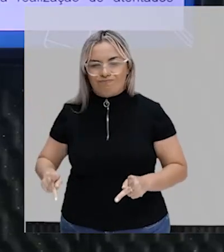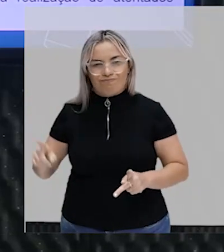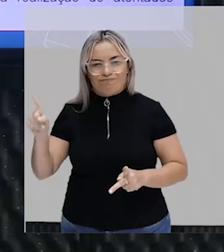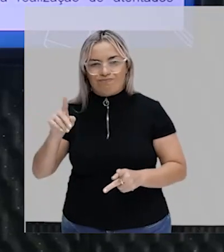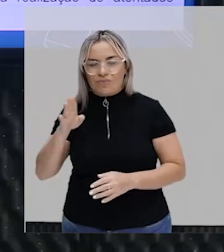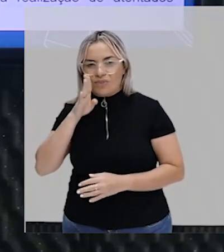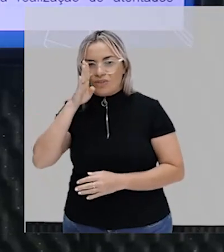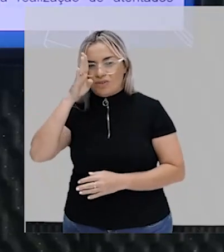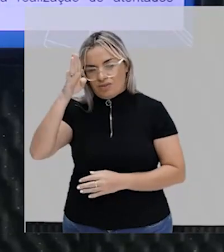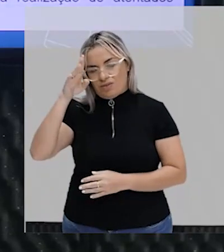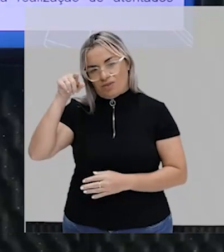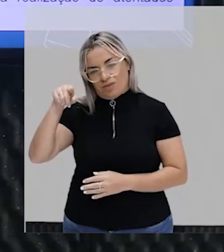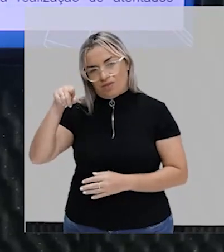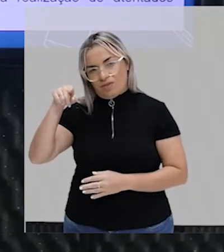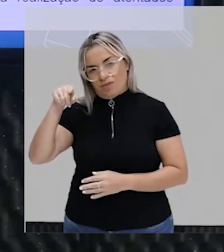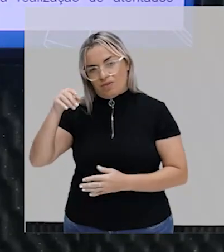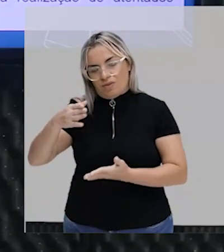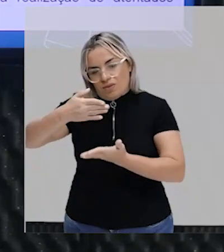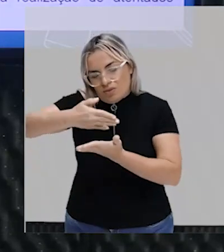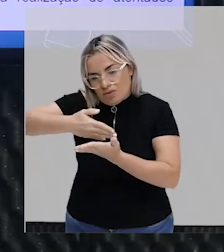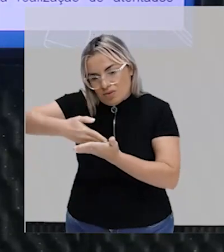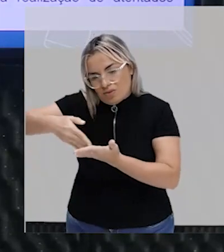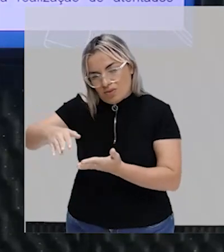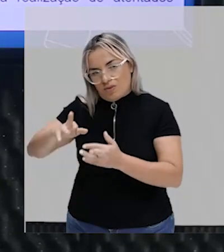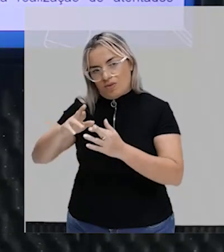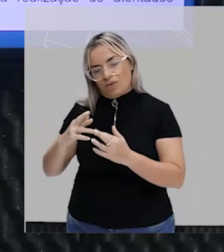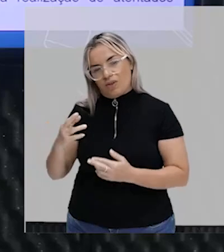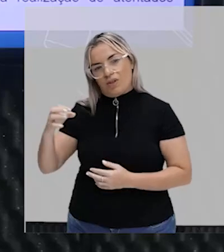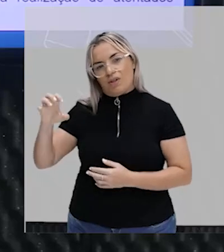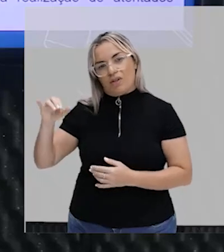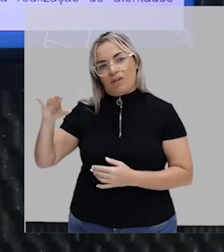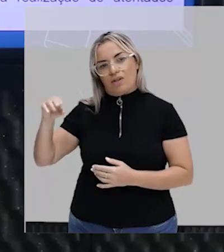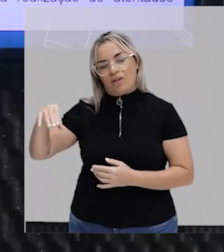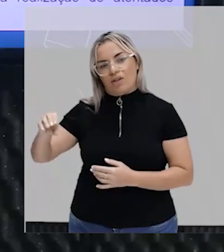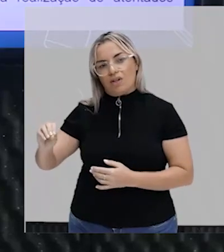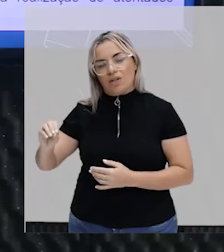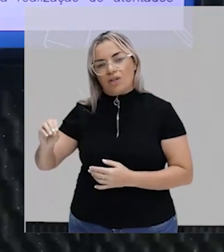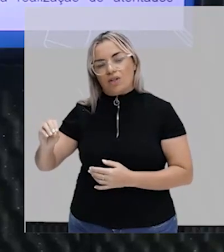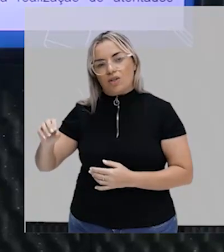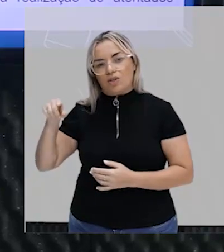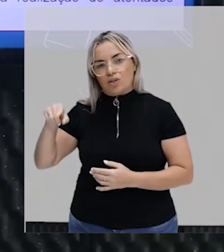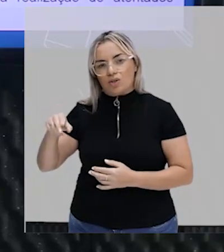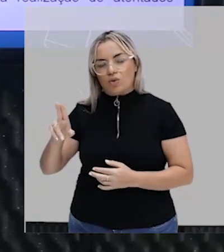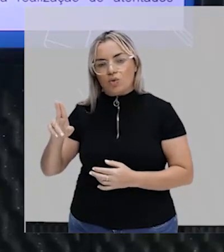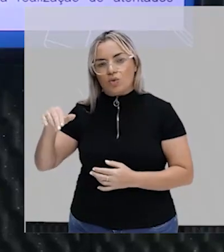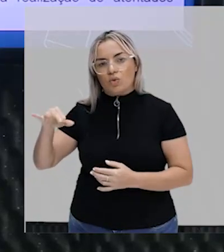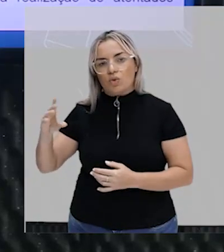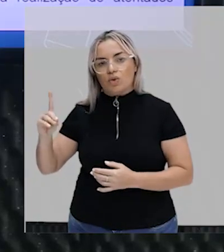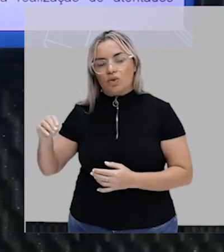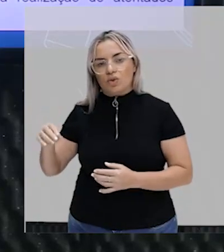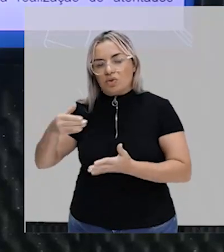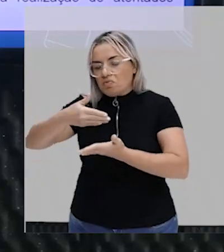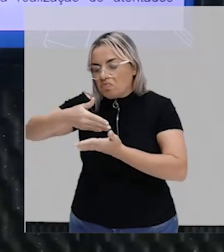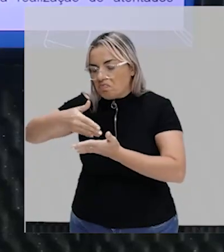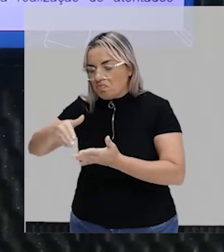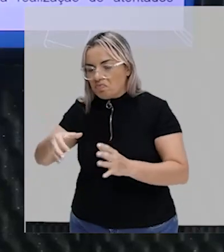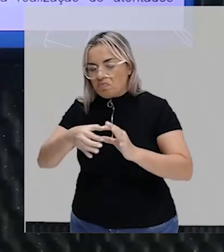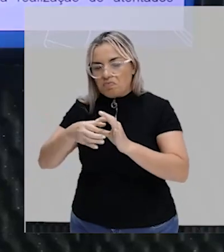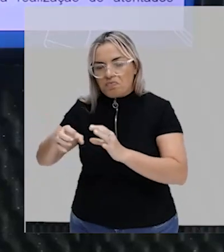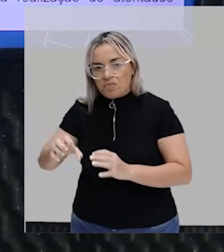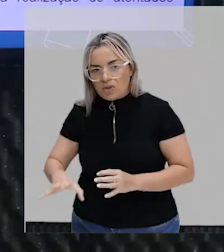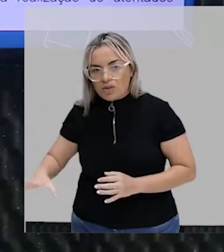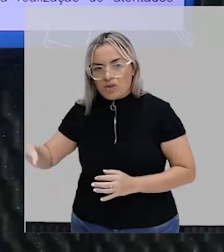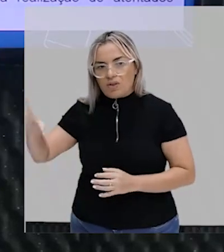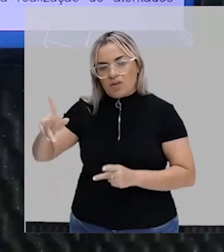chamado Brexit, que foi a saída do Reino Unido da União Europeia, que só era concordada principalmente pela população inglesa,